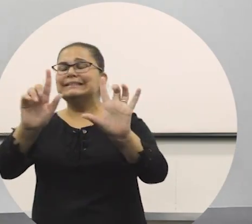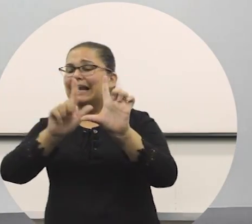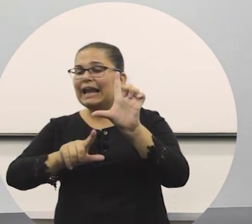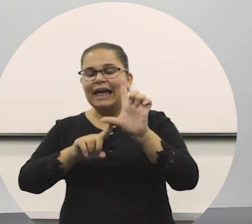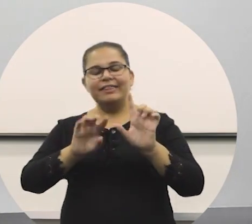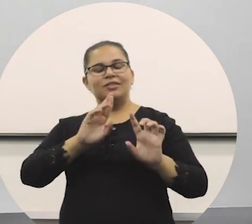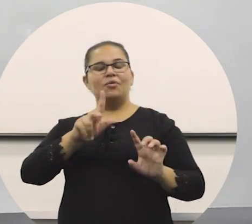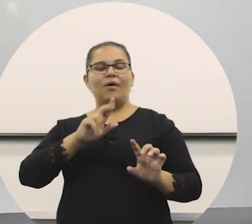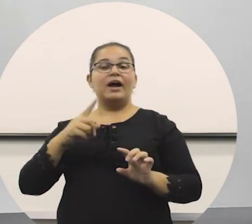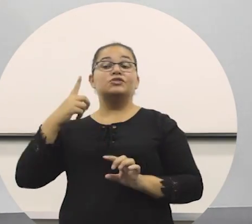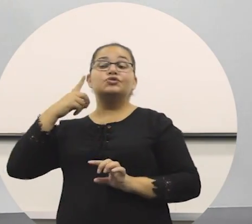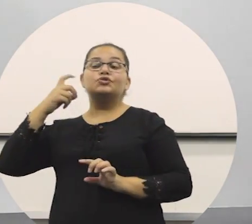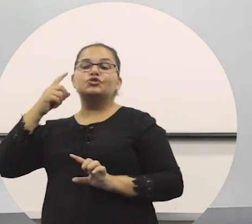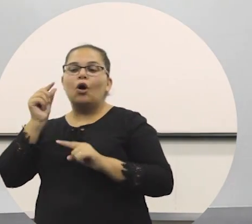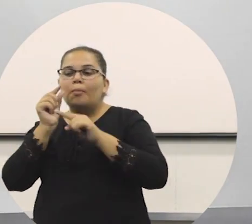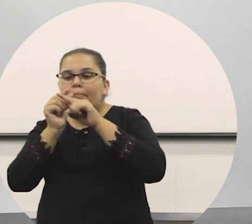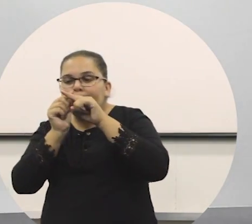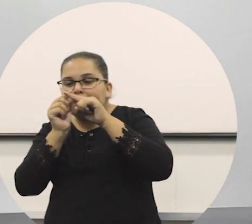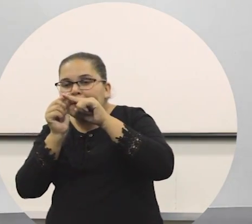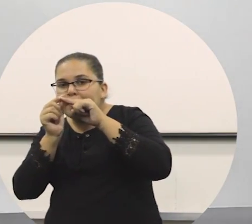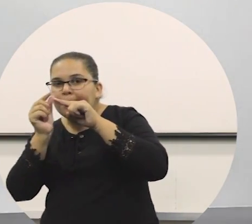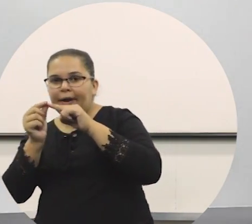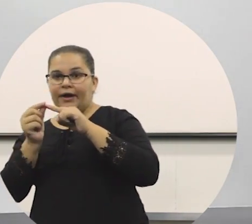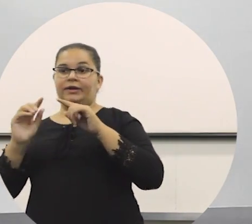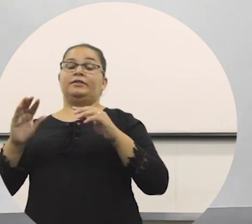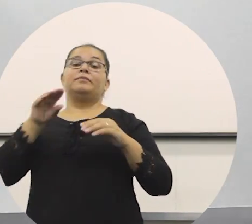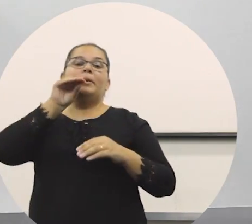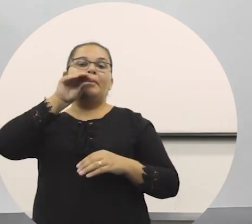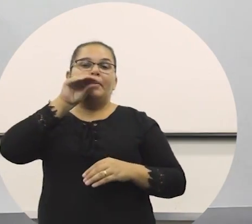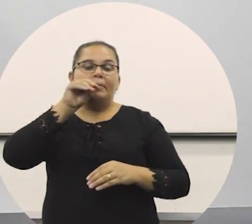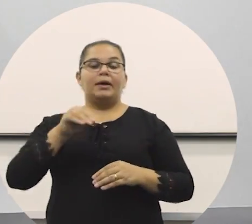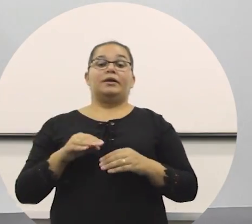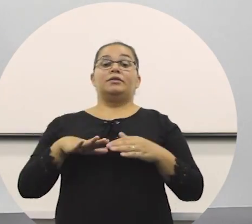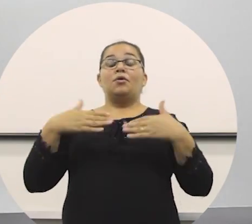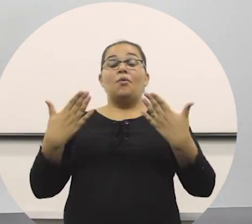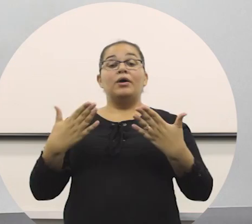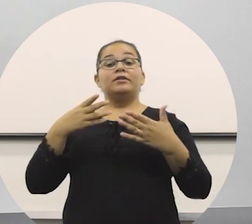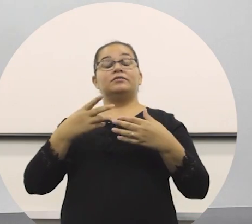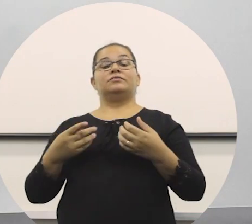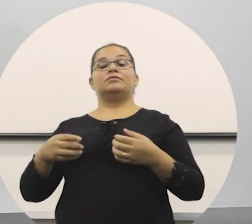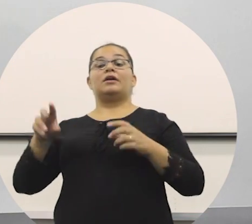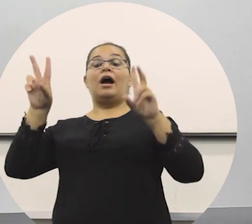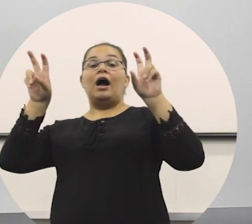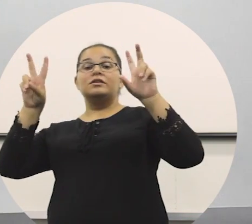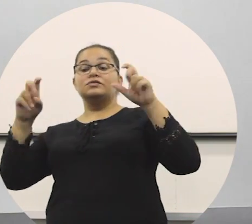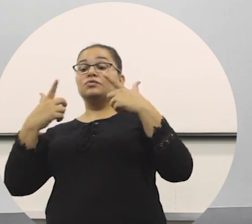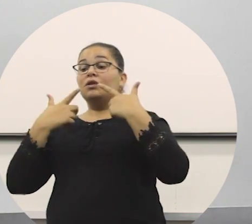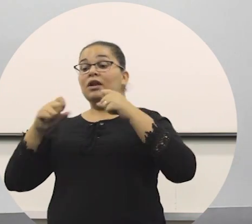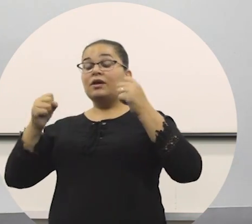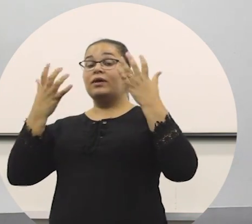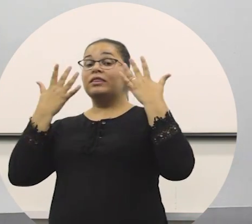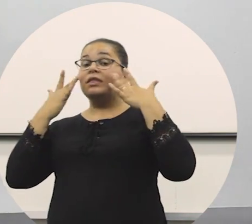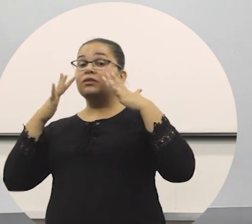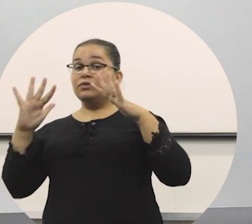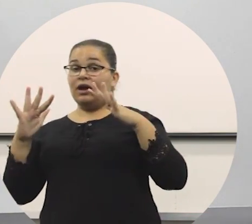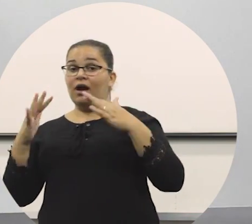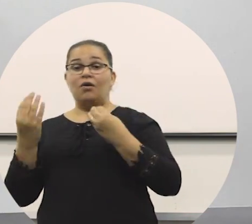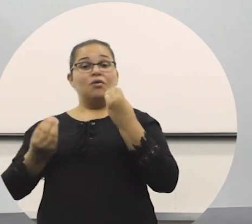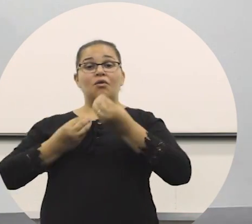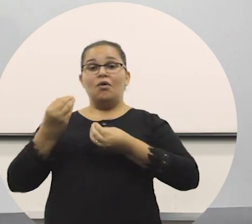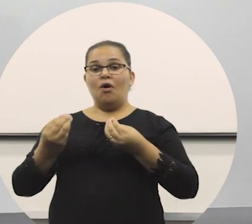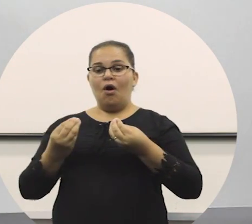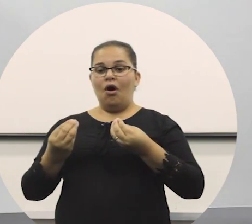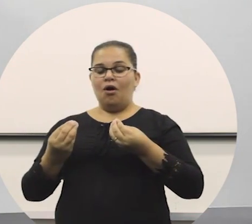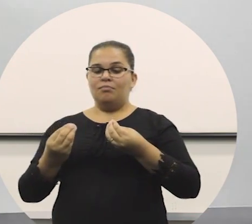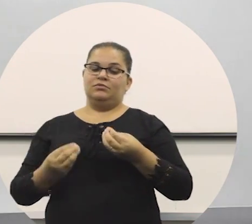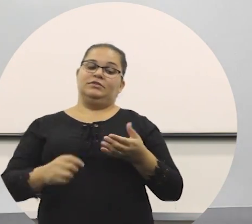de som. Então, quando a gente fala sobre língua natural, a gente está tentando afastar um pouco do registro